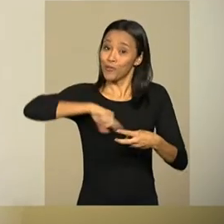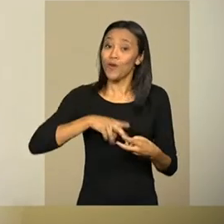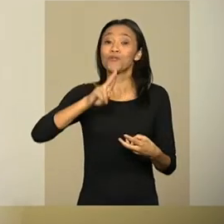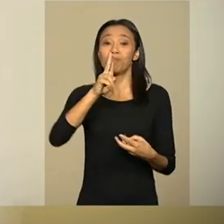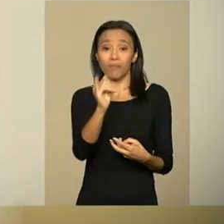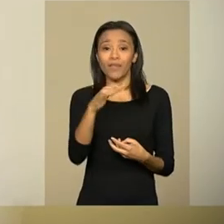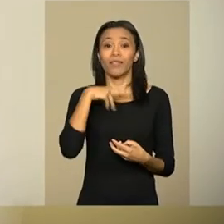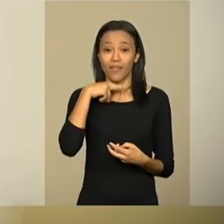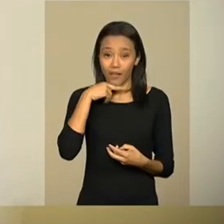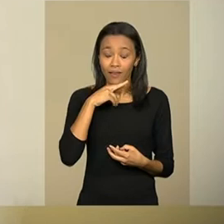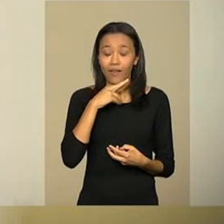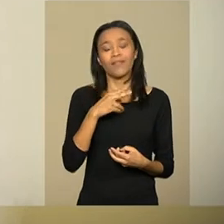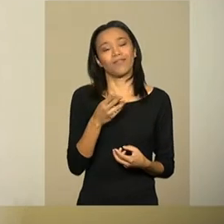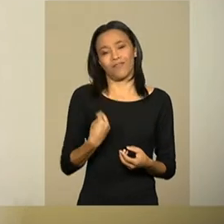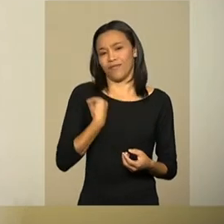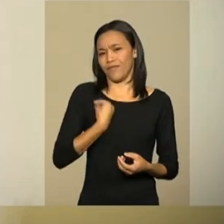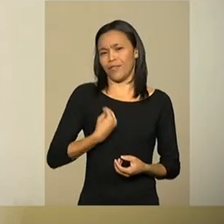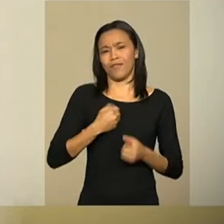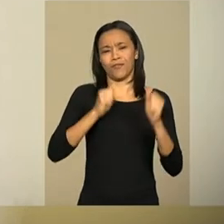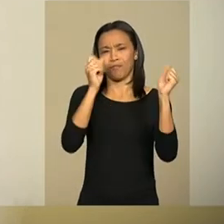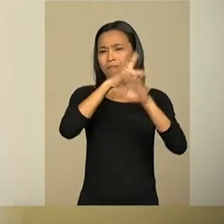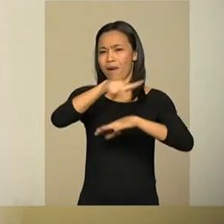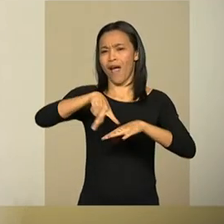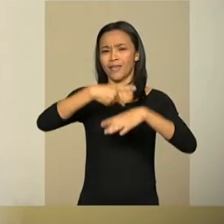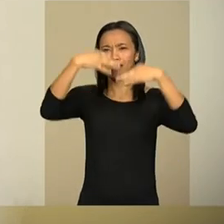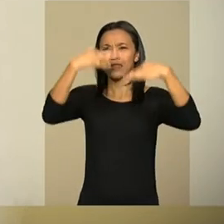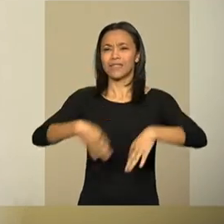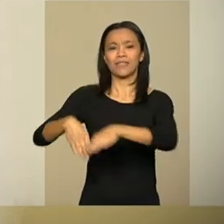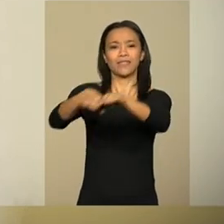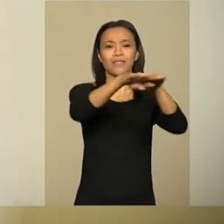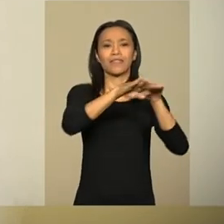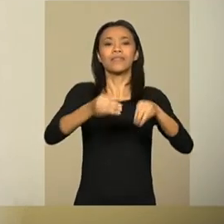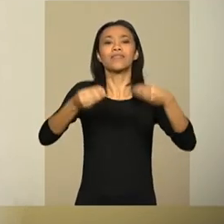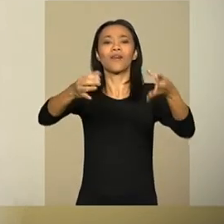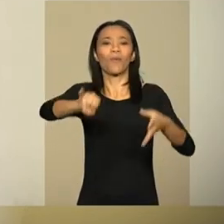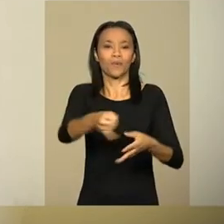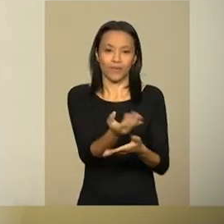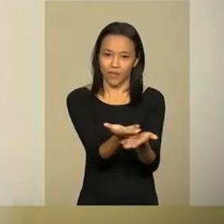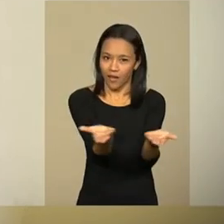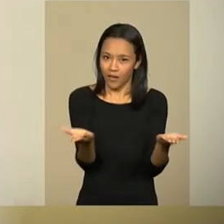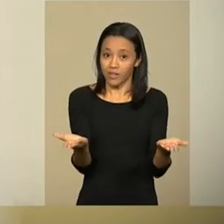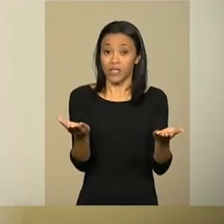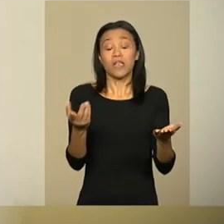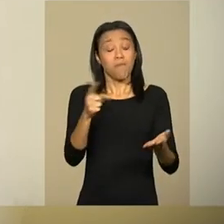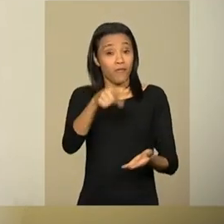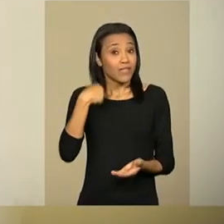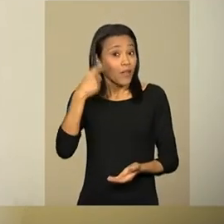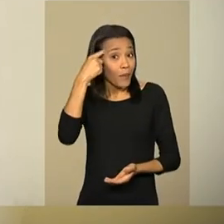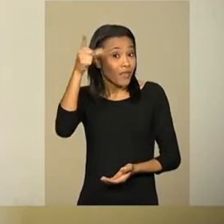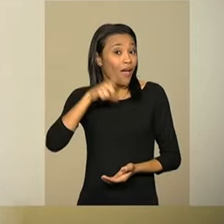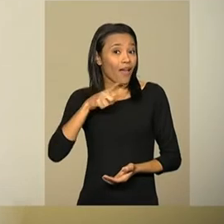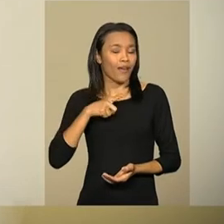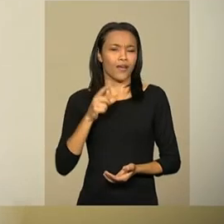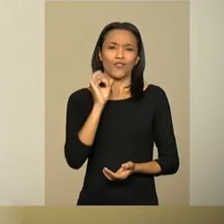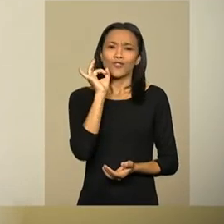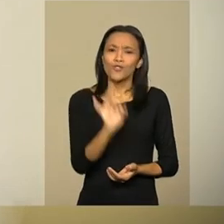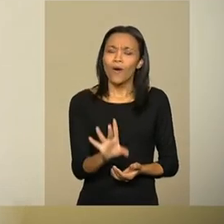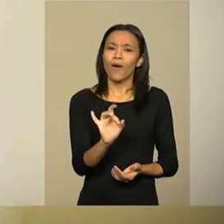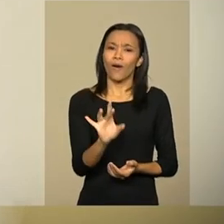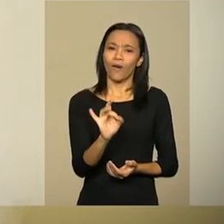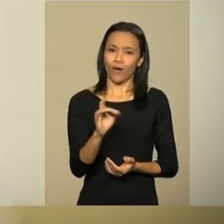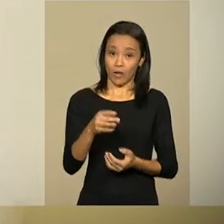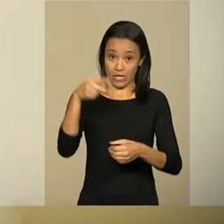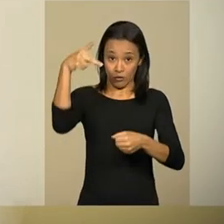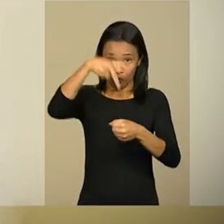bisnetos vivam num país mais justo e demais oportunidades para você ter uma ideia apenas a parte